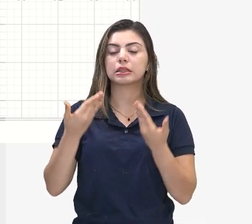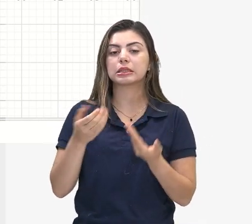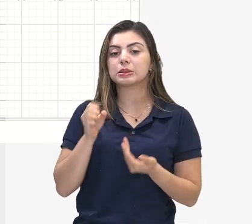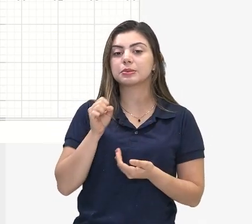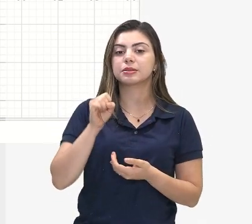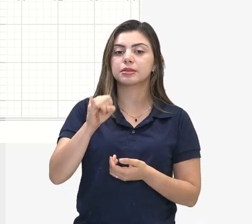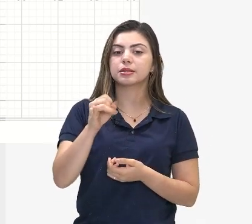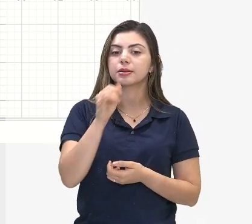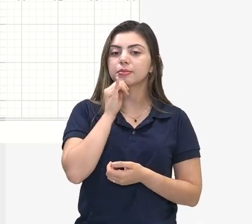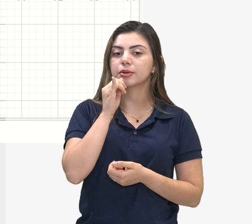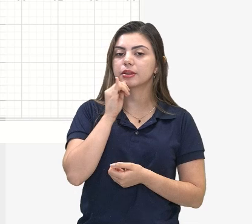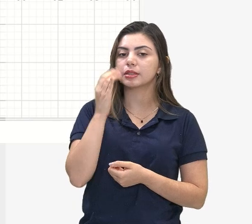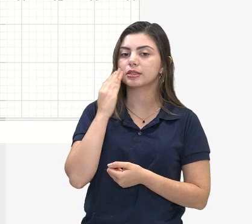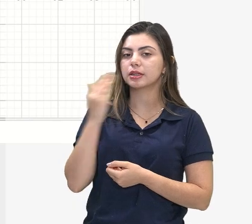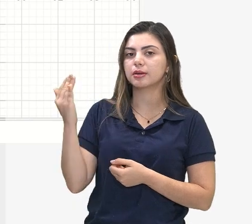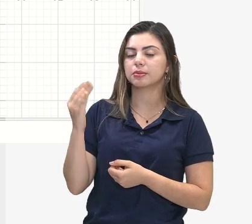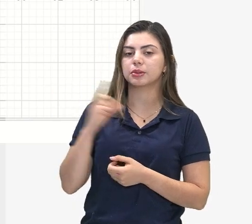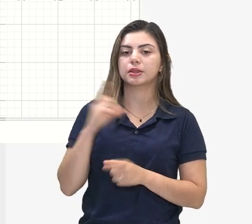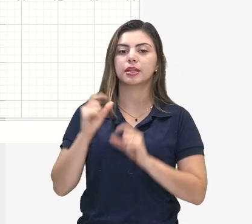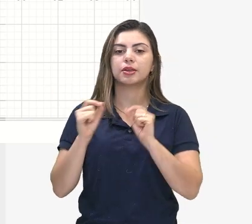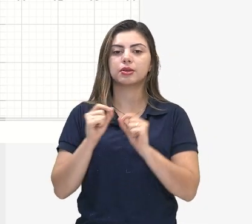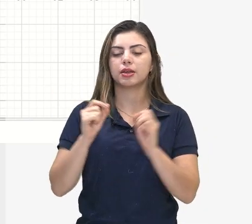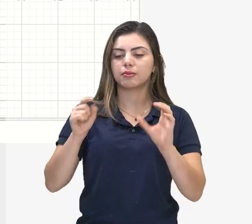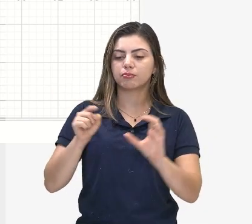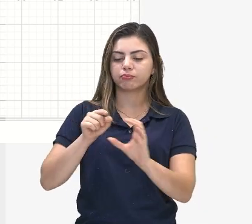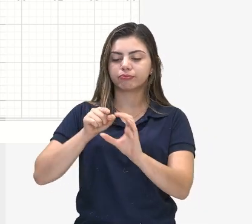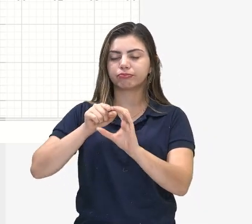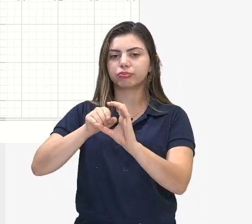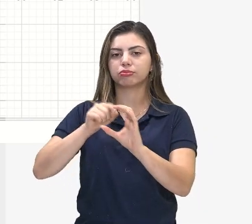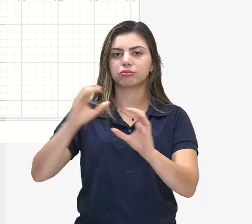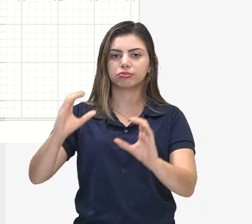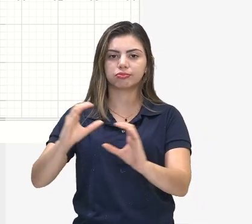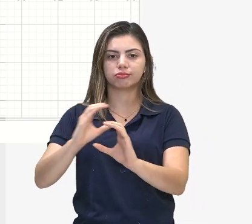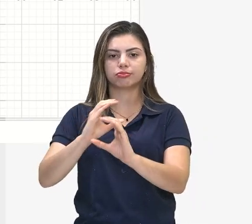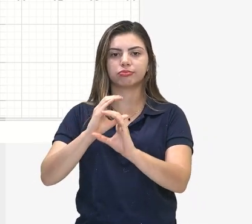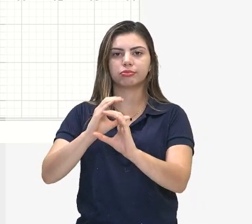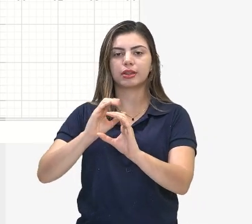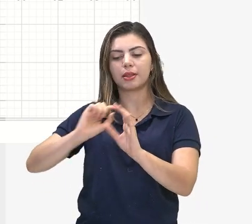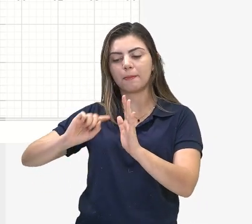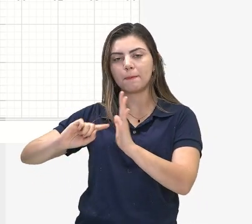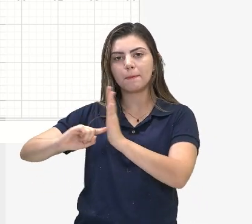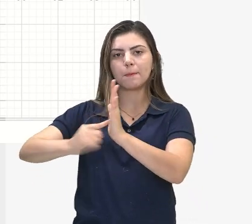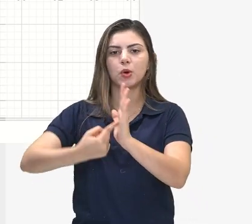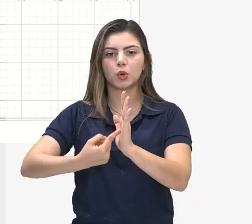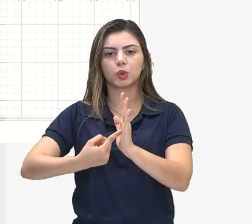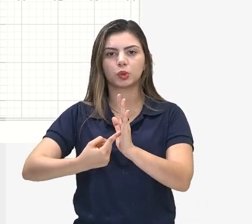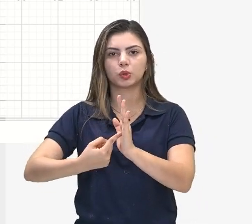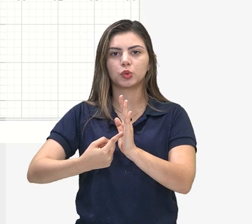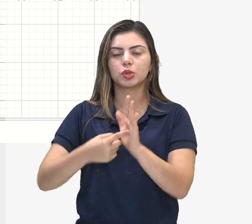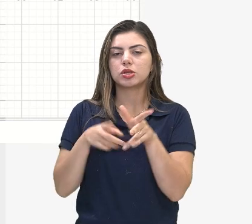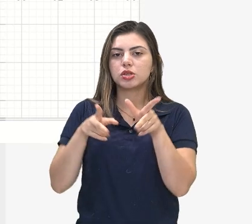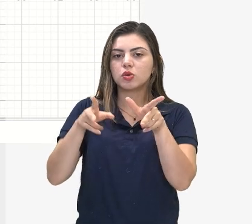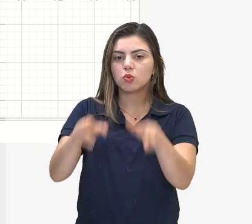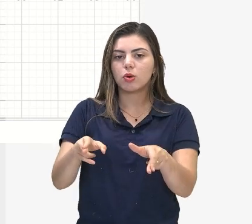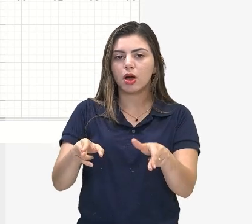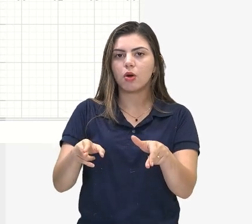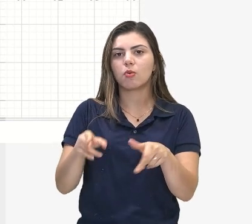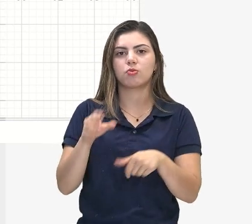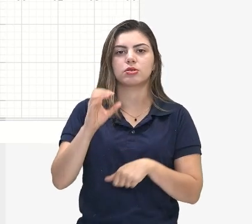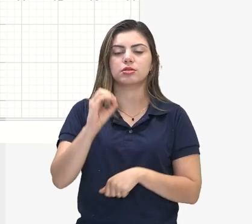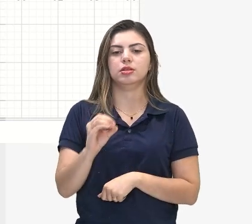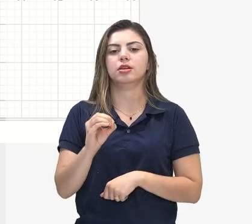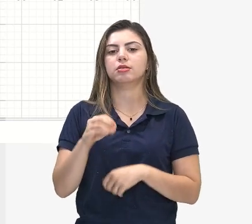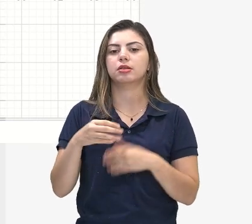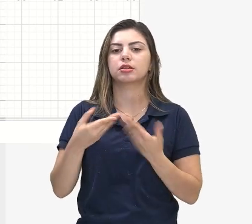que a diferença entre os centros das circunferências fica igual a zero, ou seja,